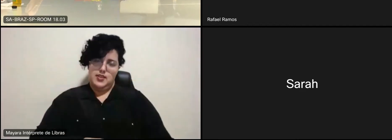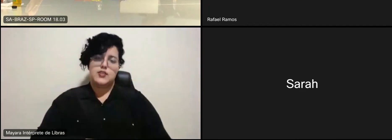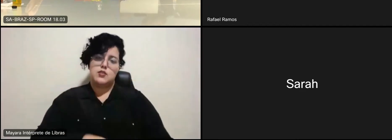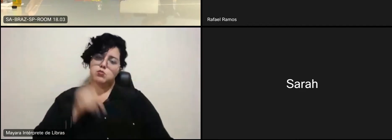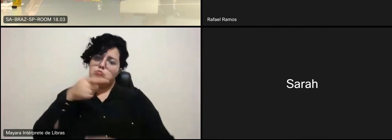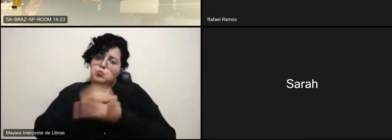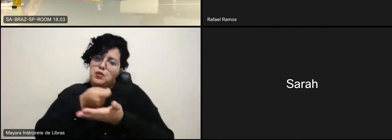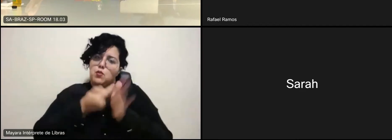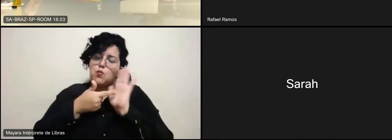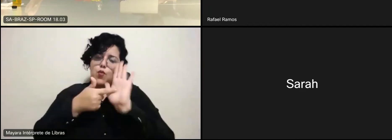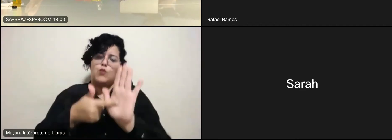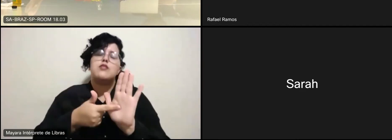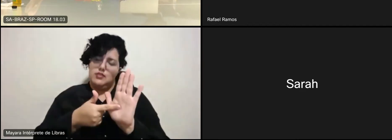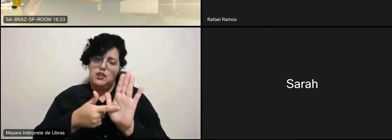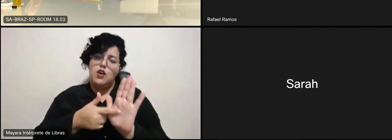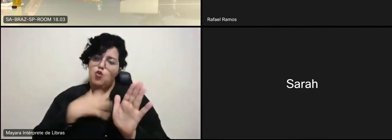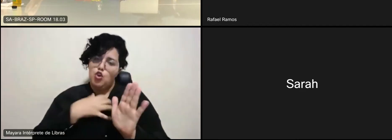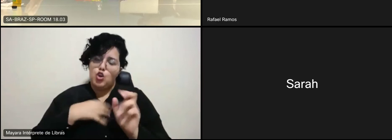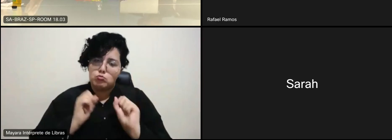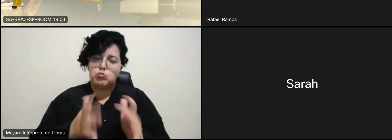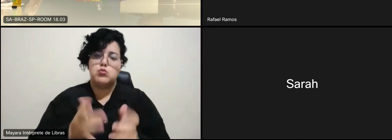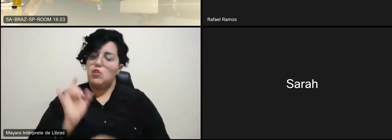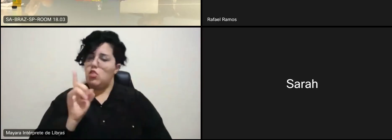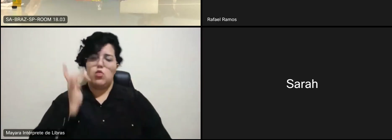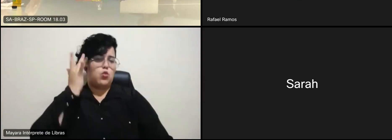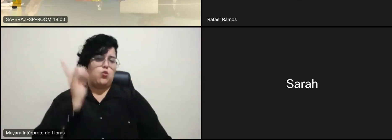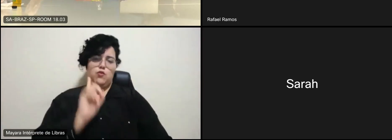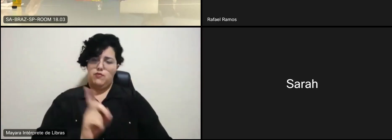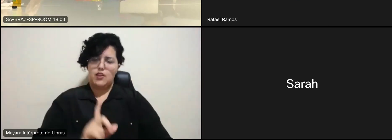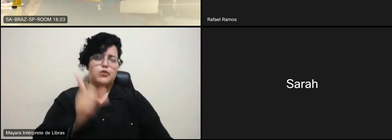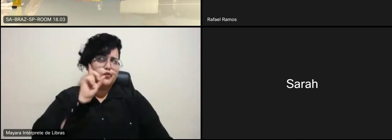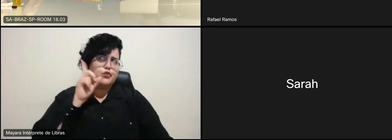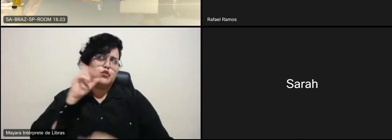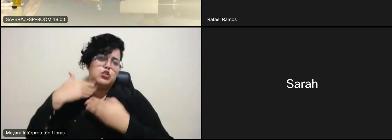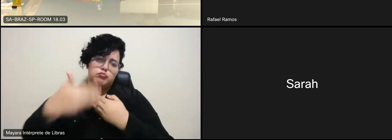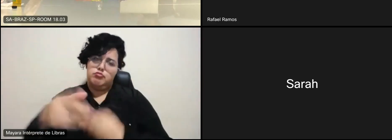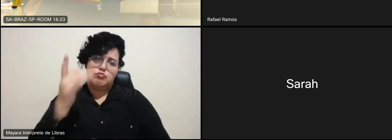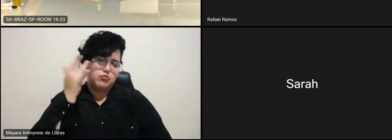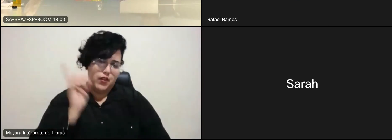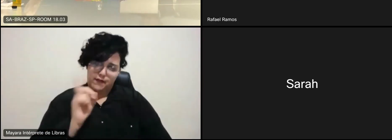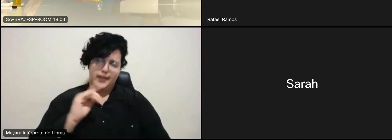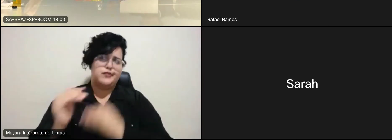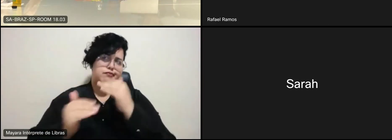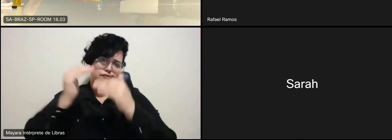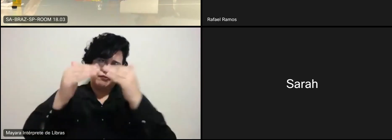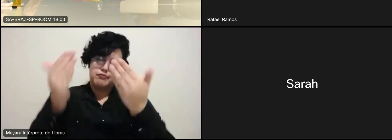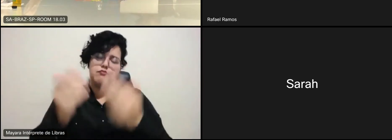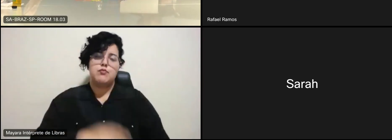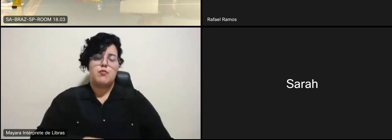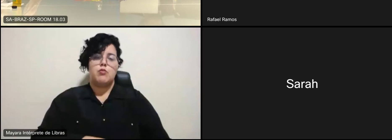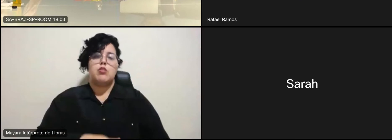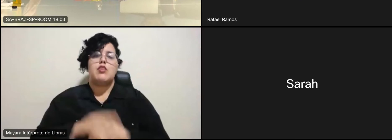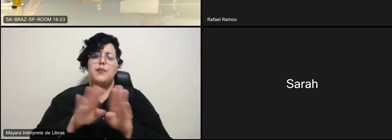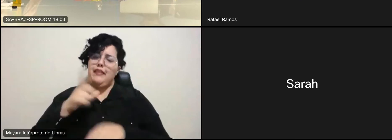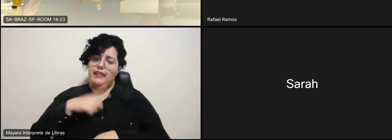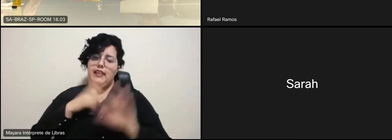obrigação, né, com os compromissos, né, de respeito. A gente sabe que não é fácil, seu dia a dia não é fácil, esses avanços, né? A gente tem eventos mensais com esses